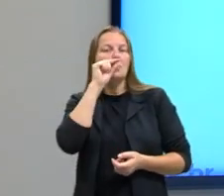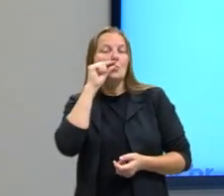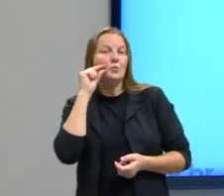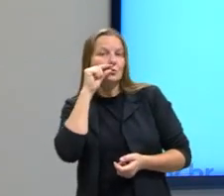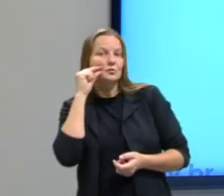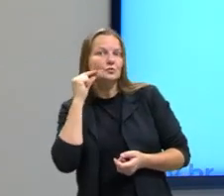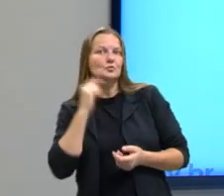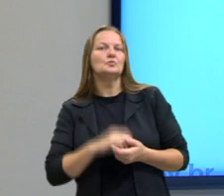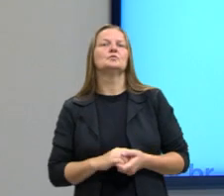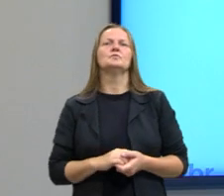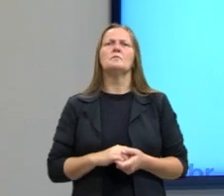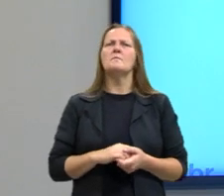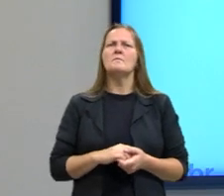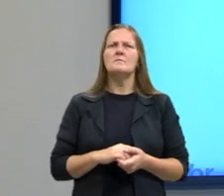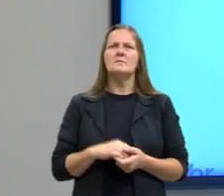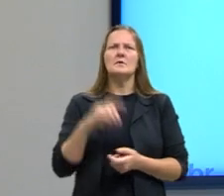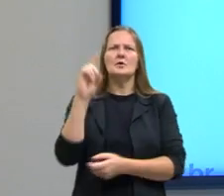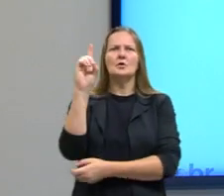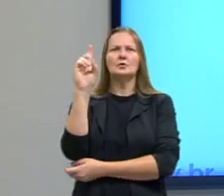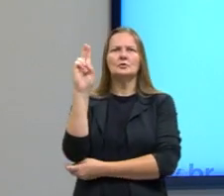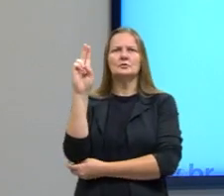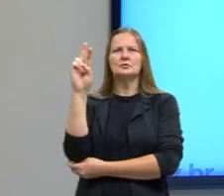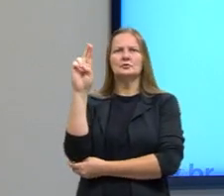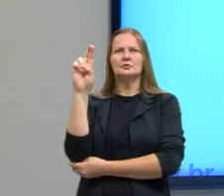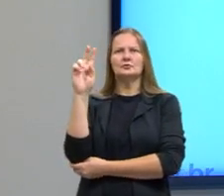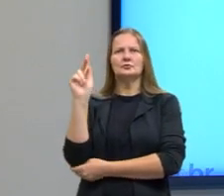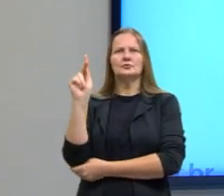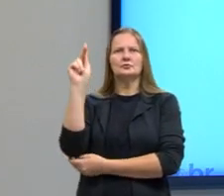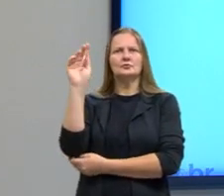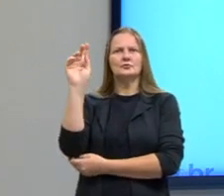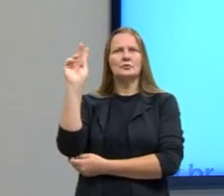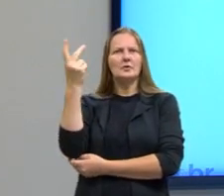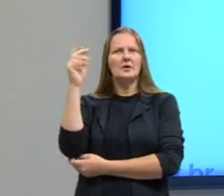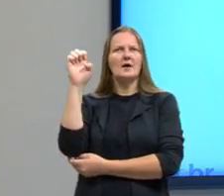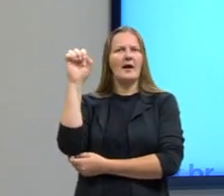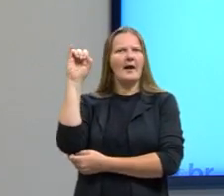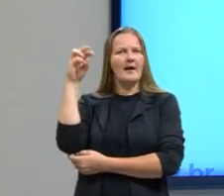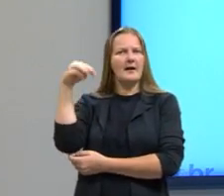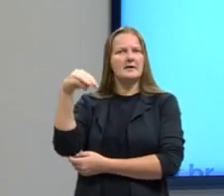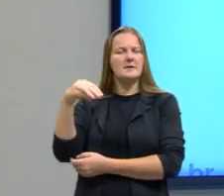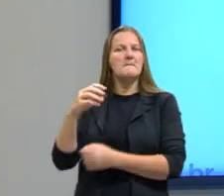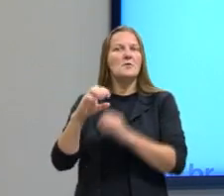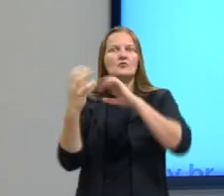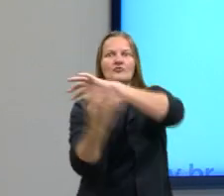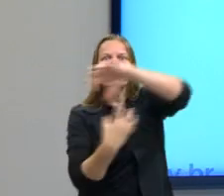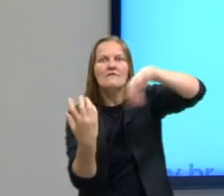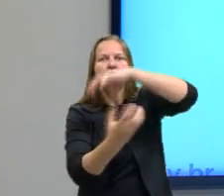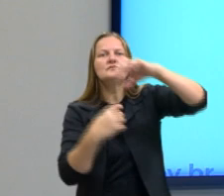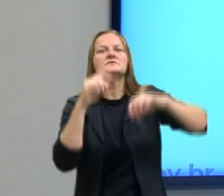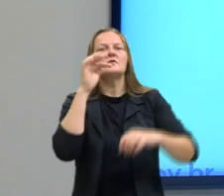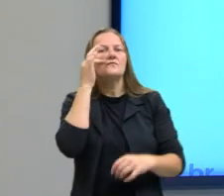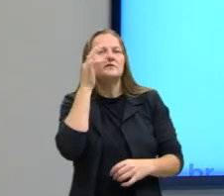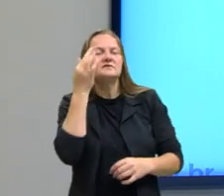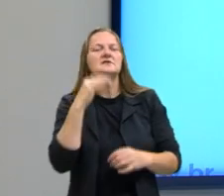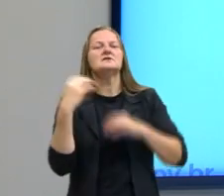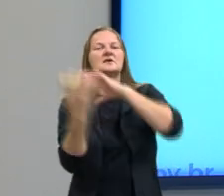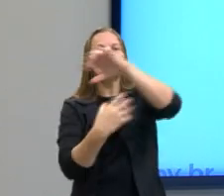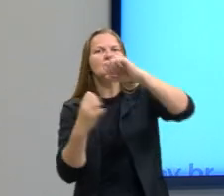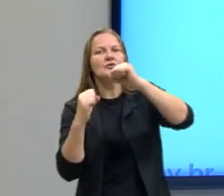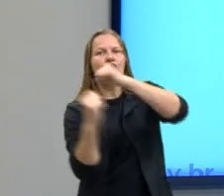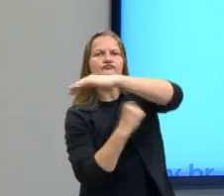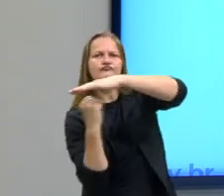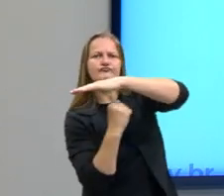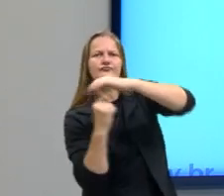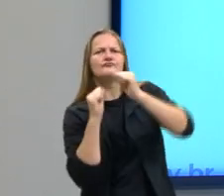então muito influenciado pela Revolução Francesa e muito influenciado também pela Revolução Industrial esses